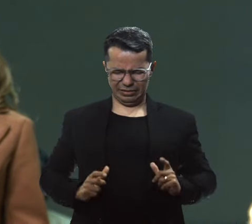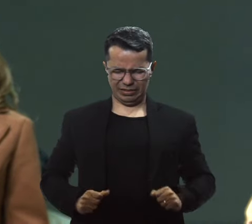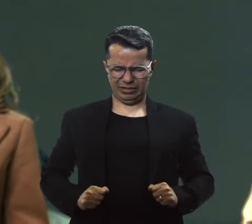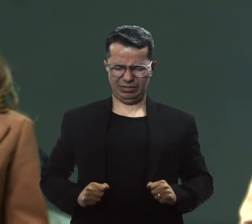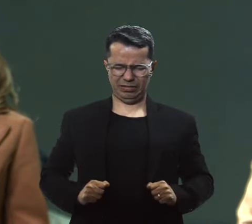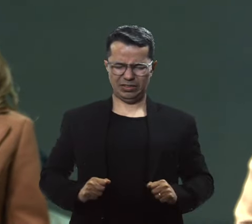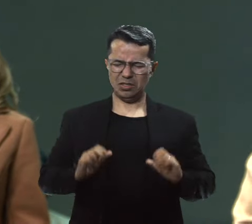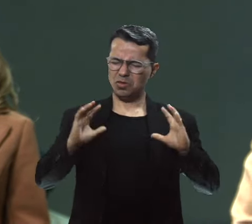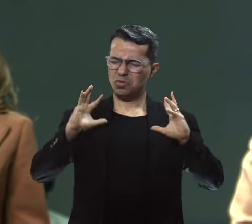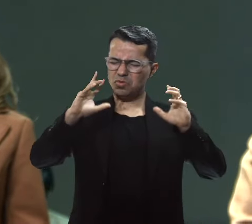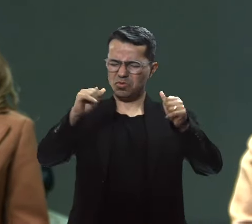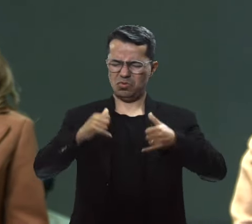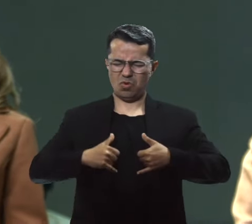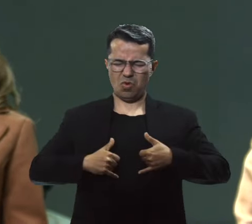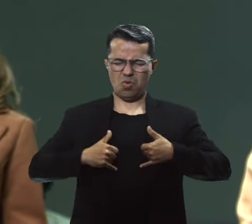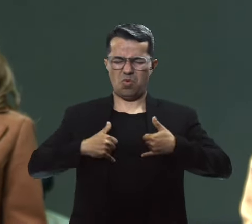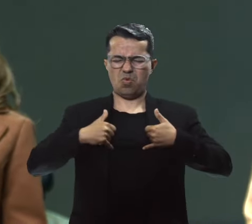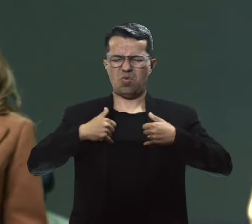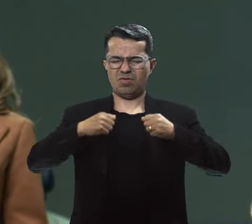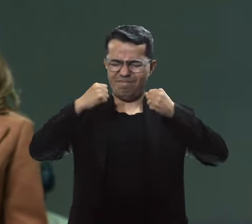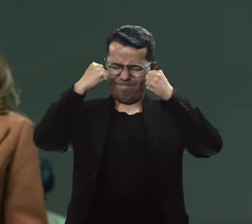caia por terra e que o Senhor seja